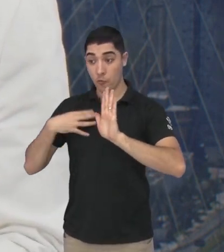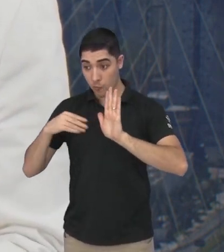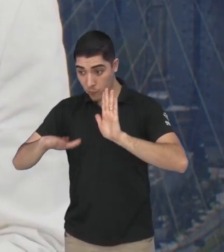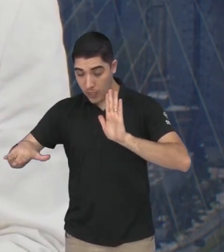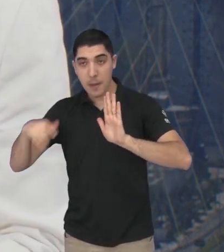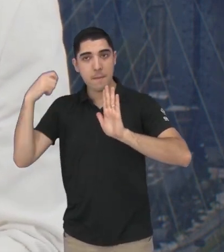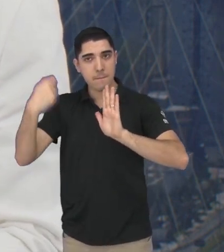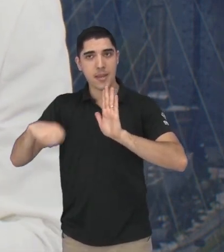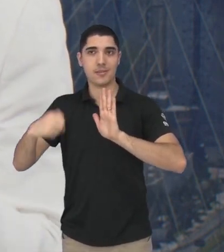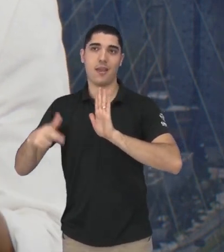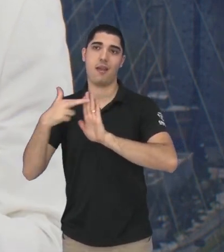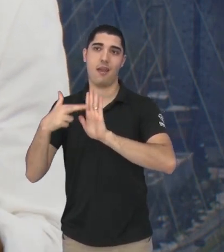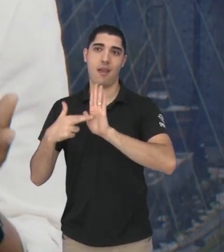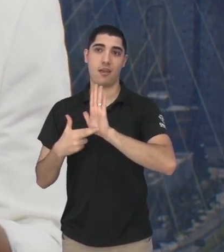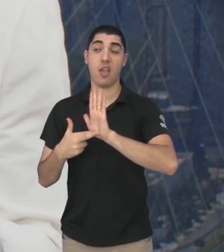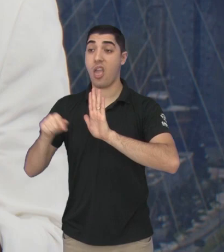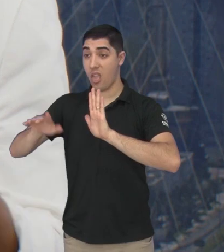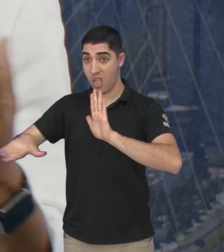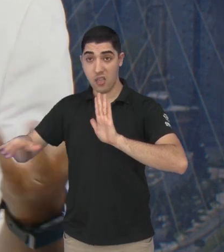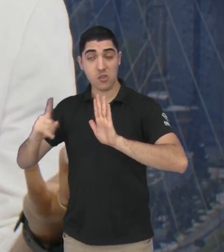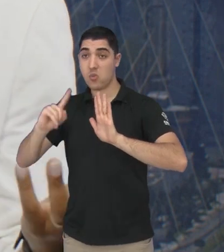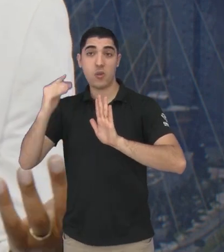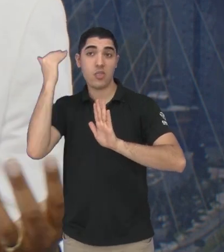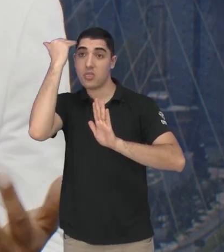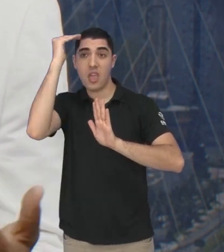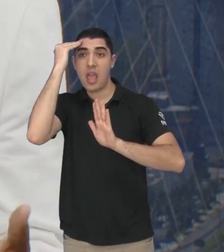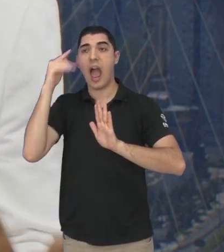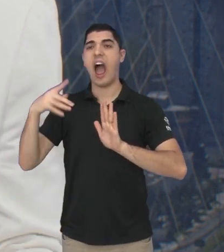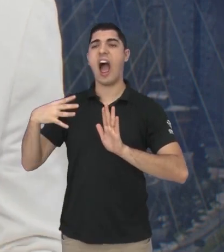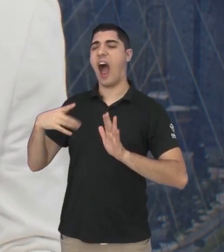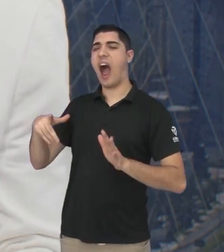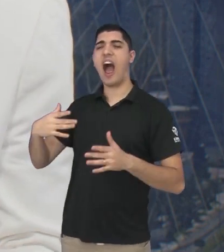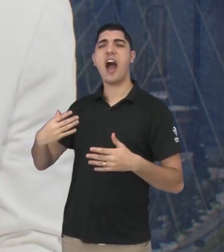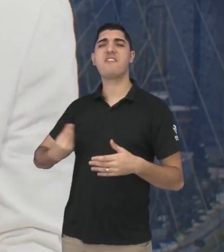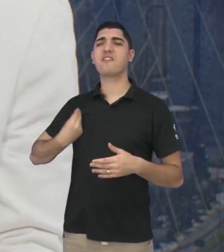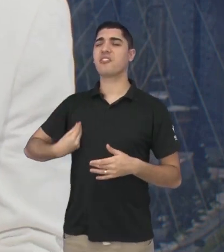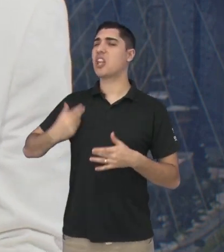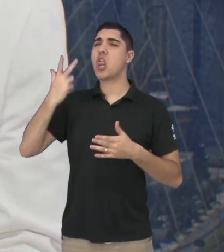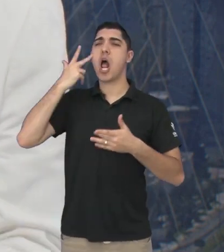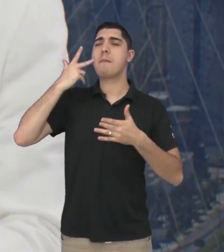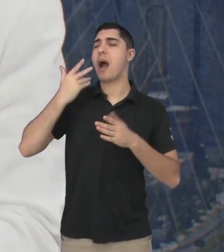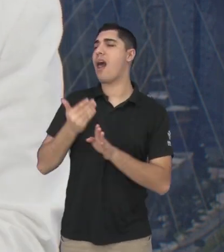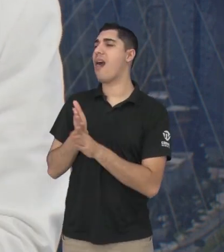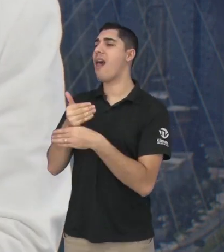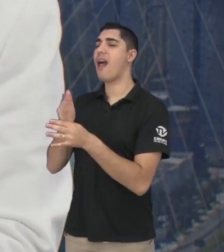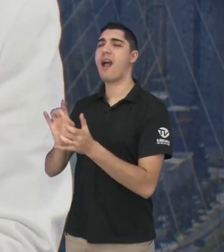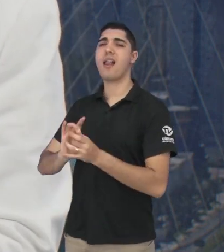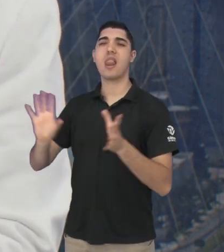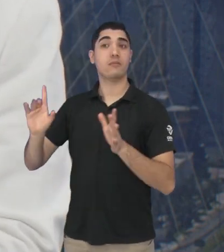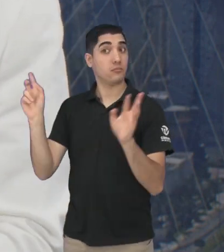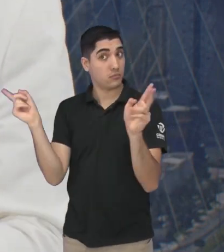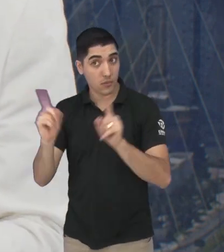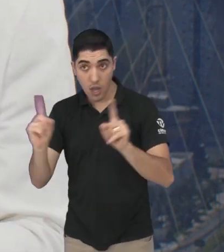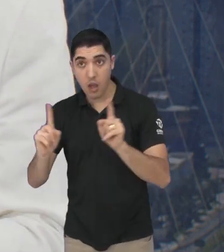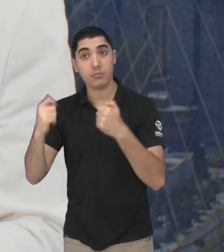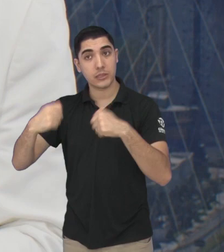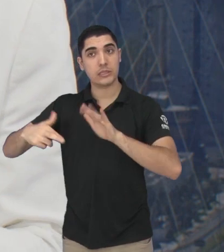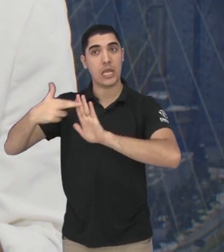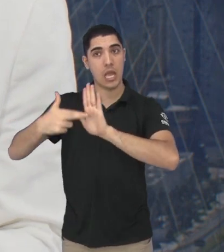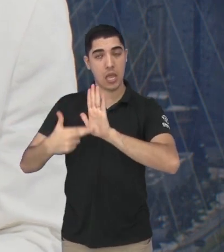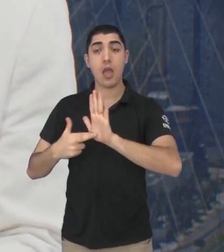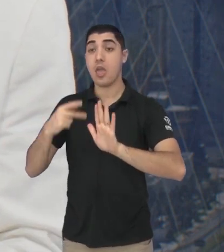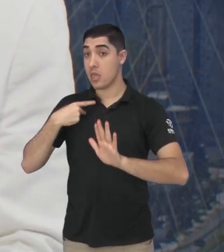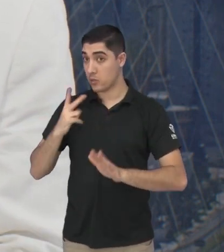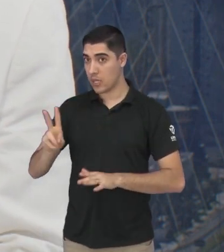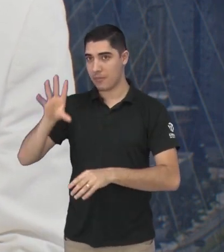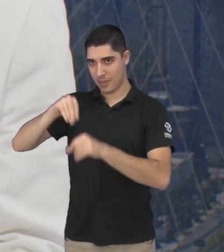de limites, porque eles não entendem, eles acham que pode levar a vida no peito, e não pode, então os limites são colocados. E outra coisa que eu